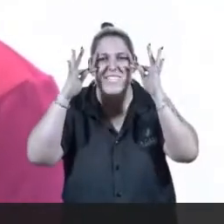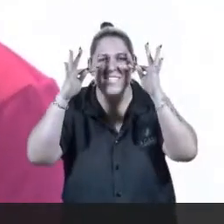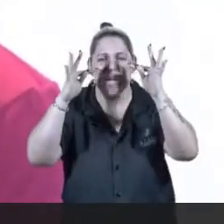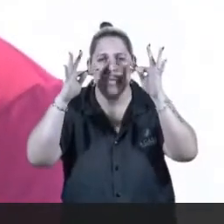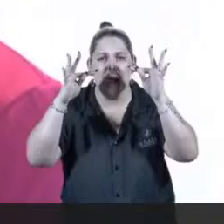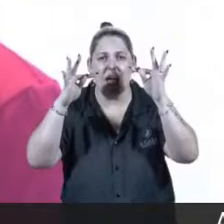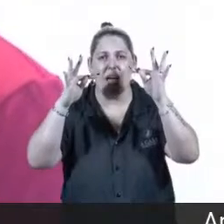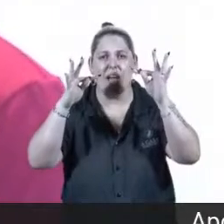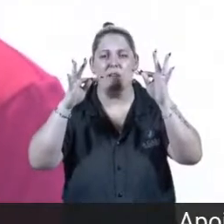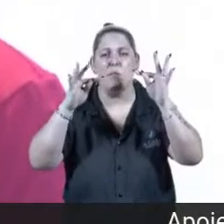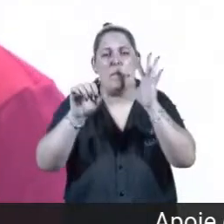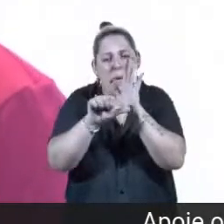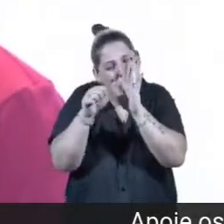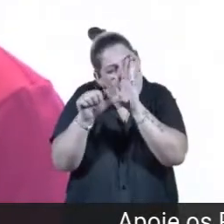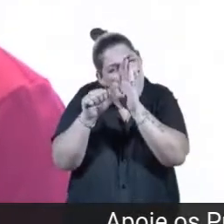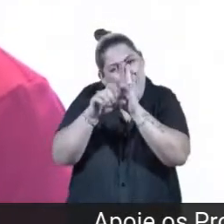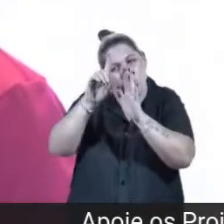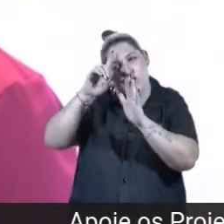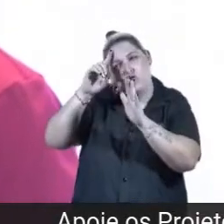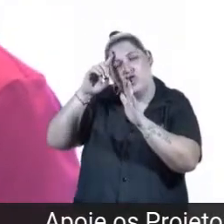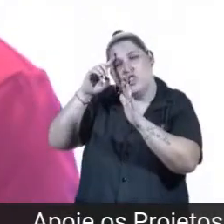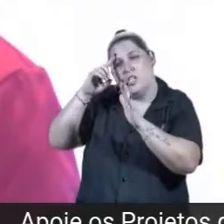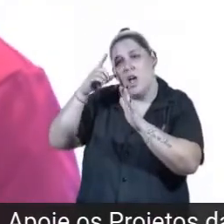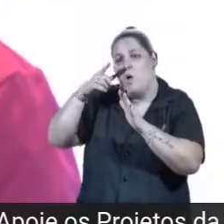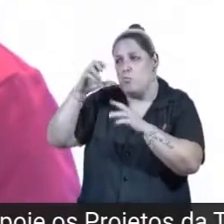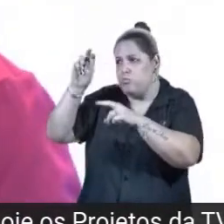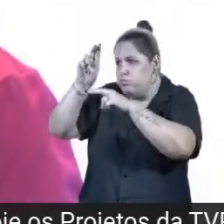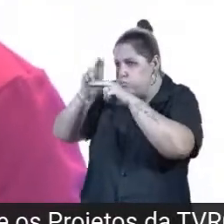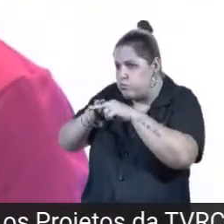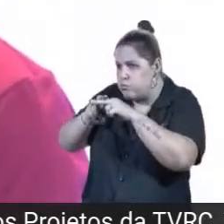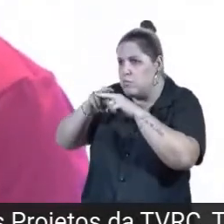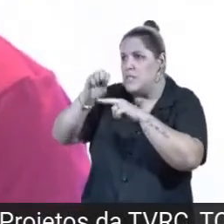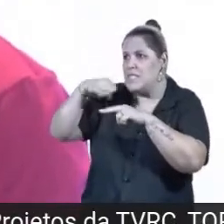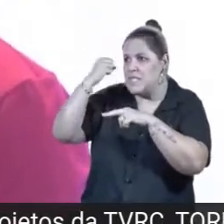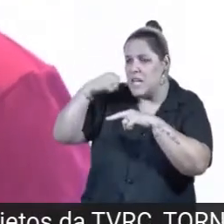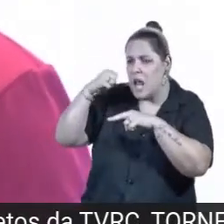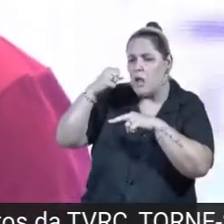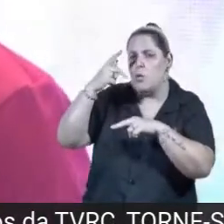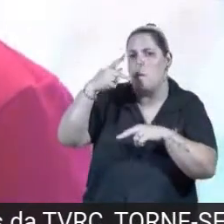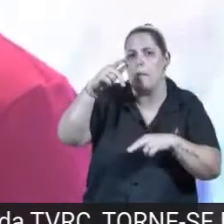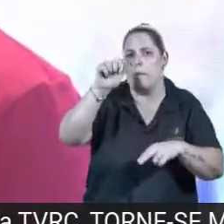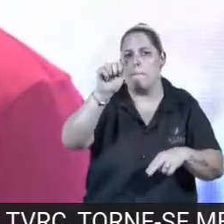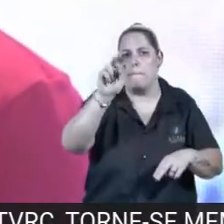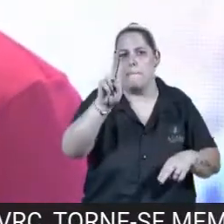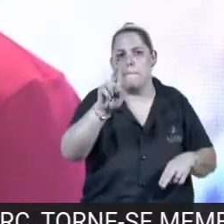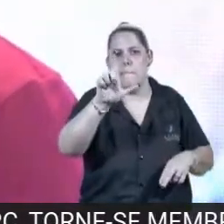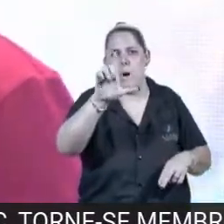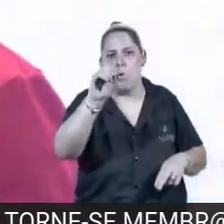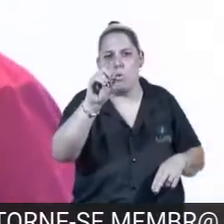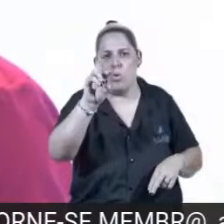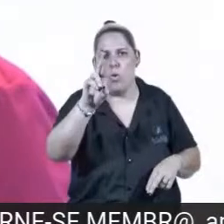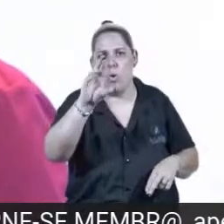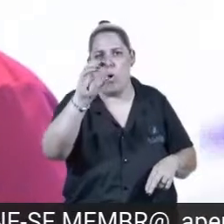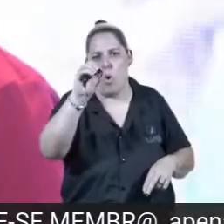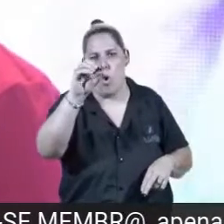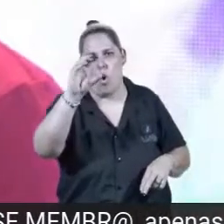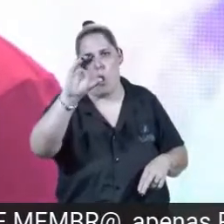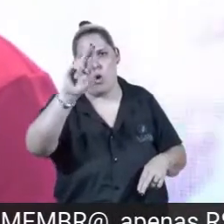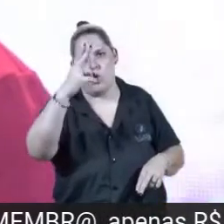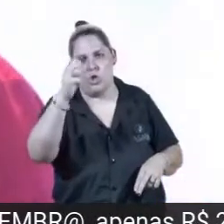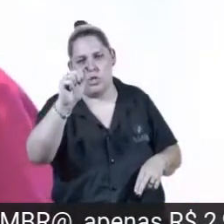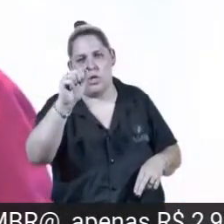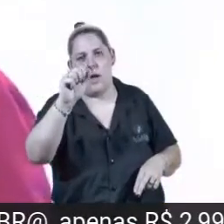primeiro dia que eu assumi no Senado, Paulo Rocha, Paulo Paim, Jacques